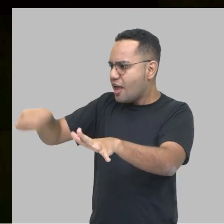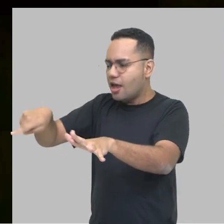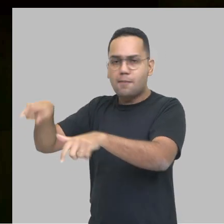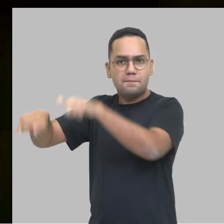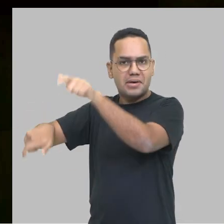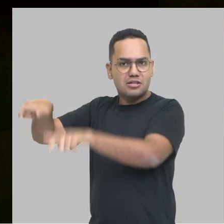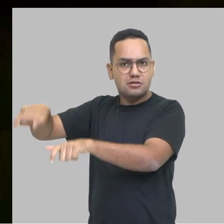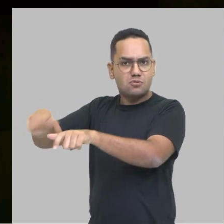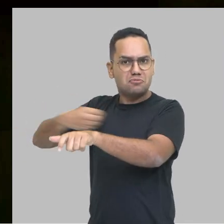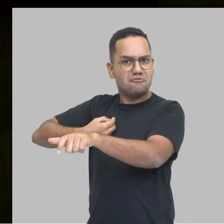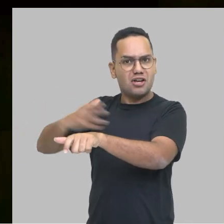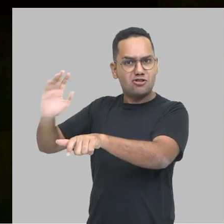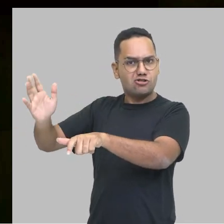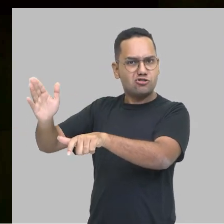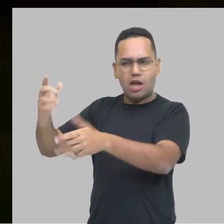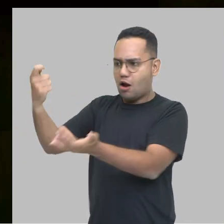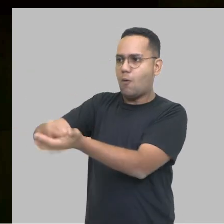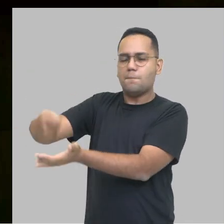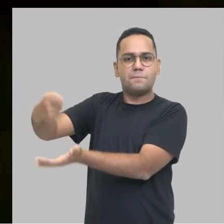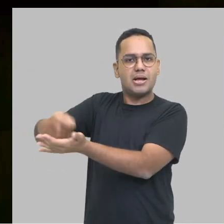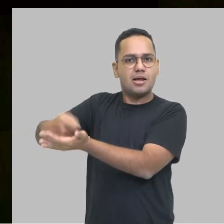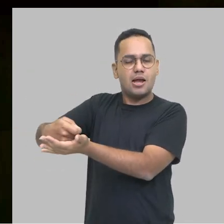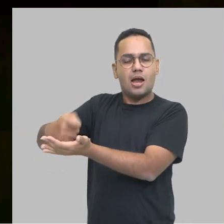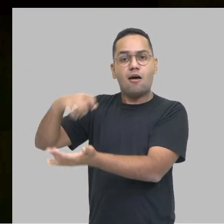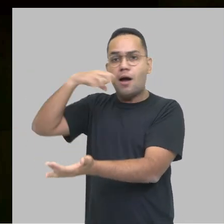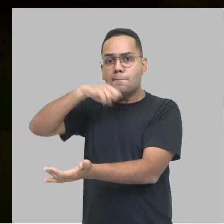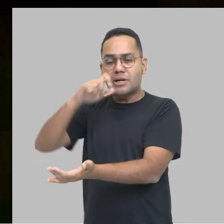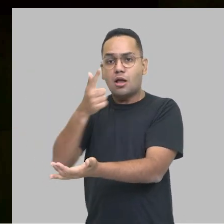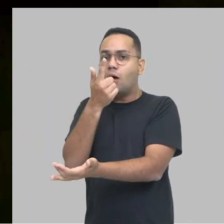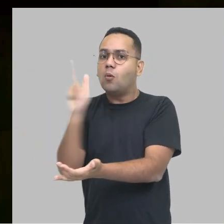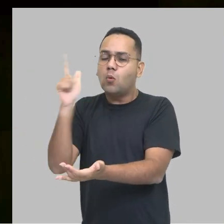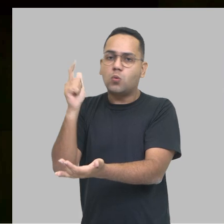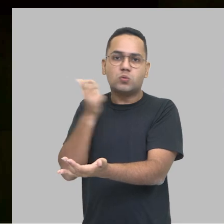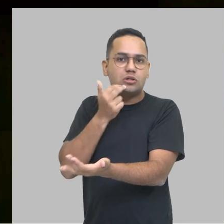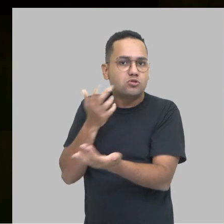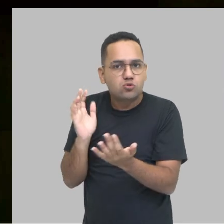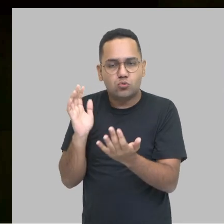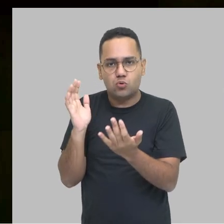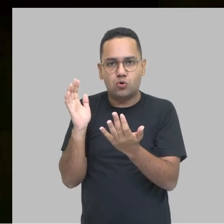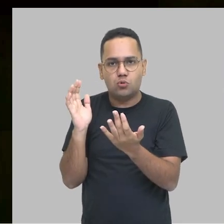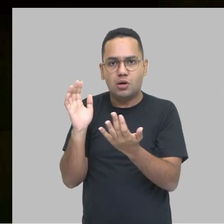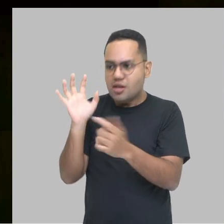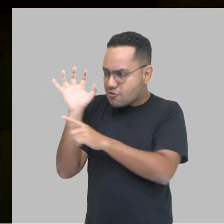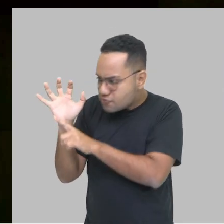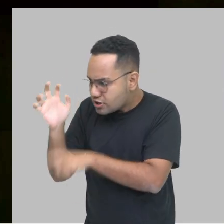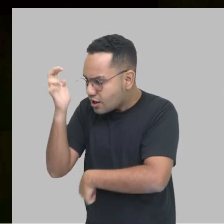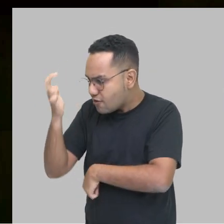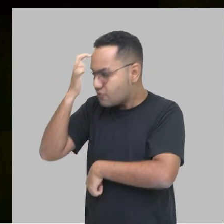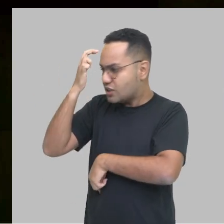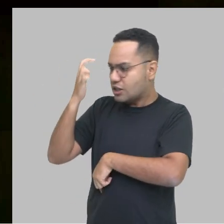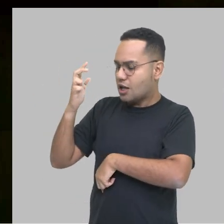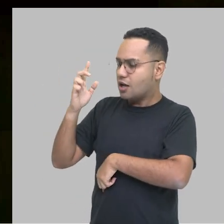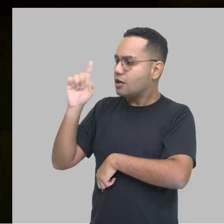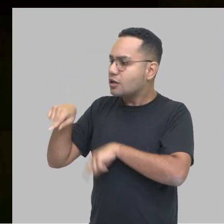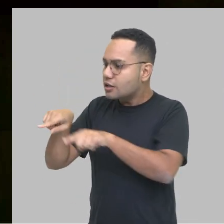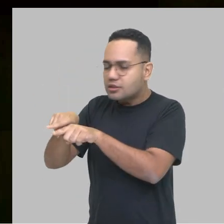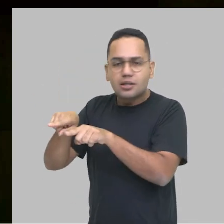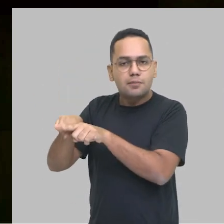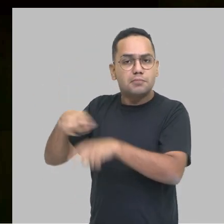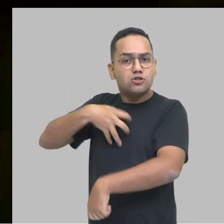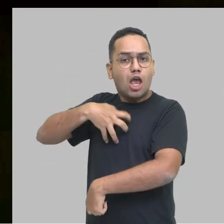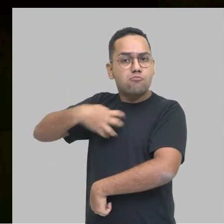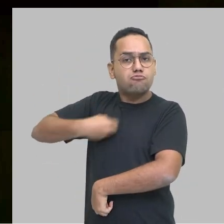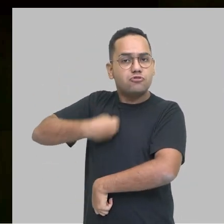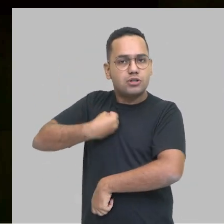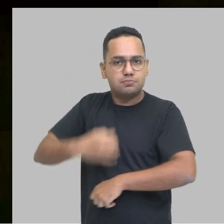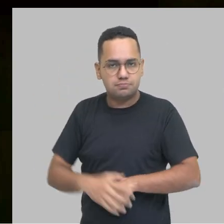idioma e influenciavam, de fato, na cultura e também na vida daqueles indivíduos. Gente, só uma